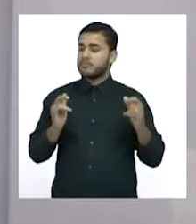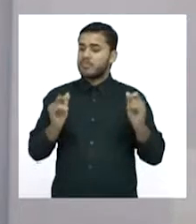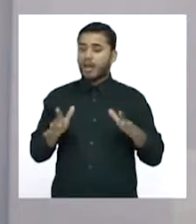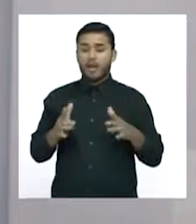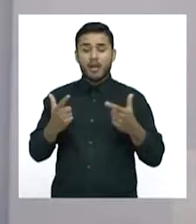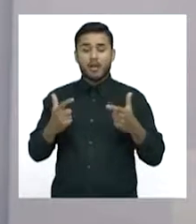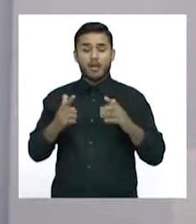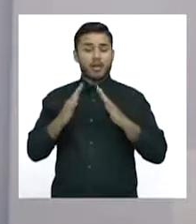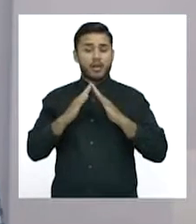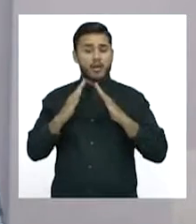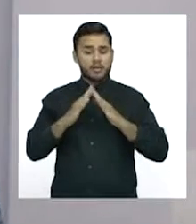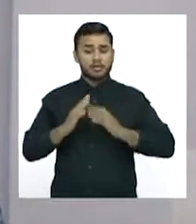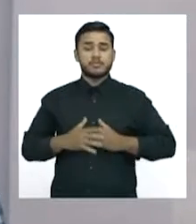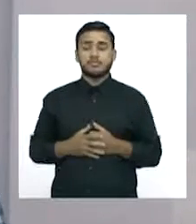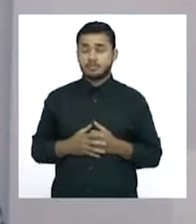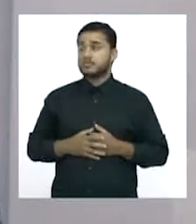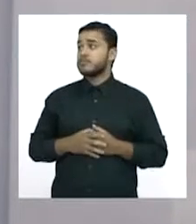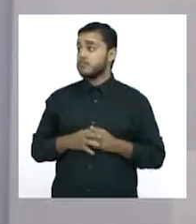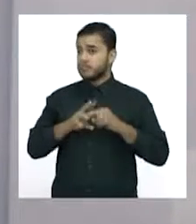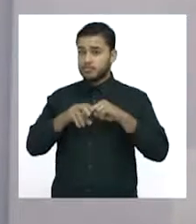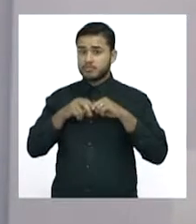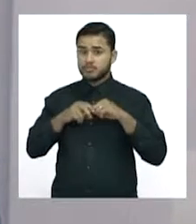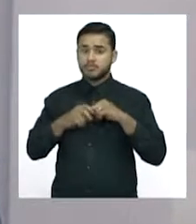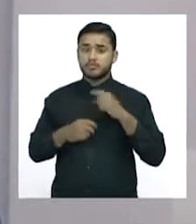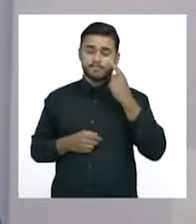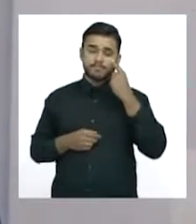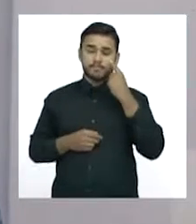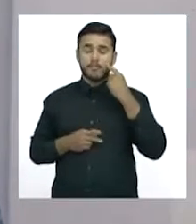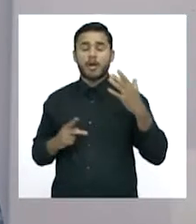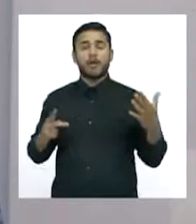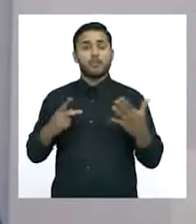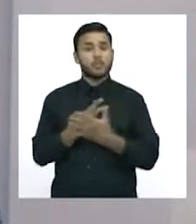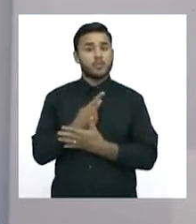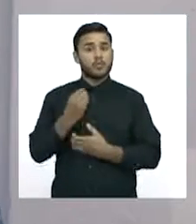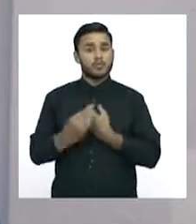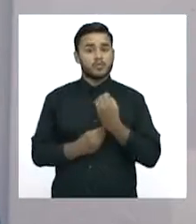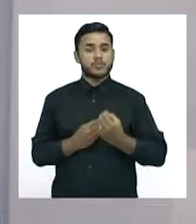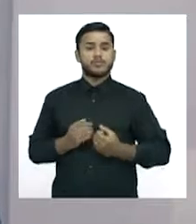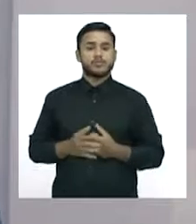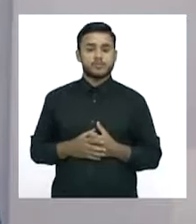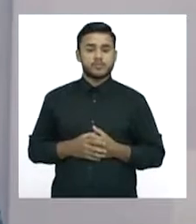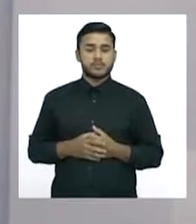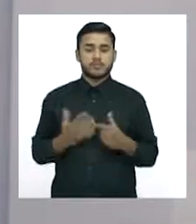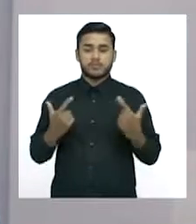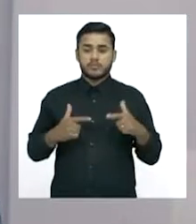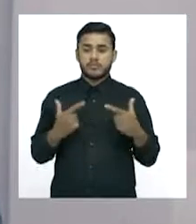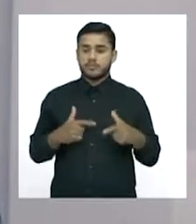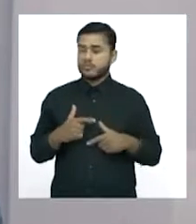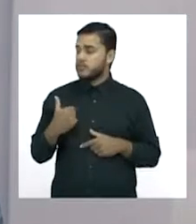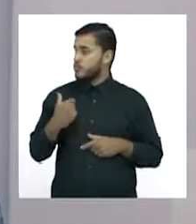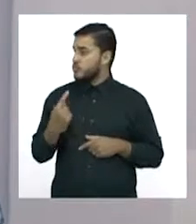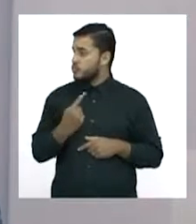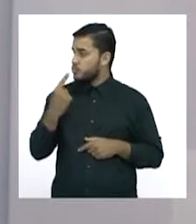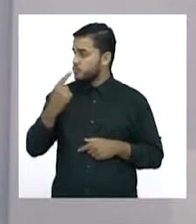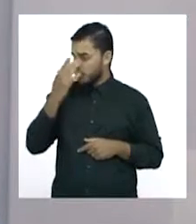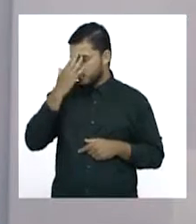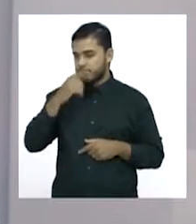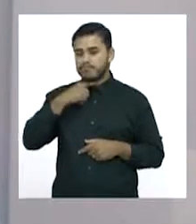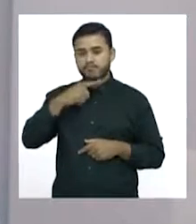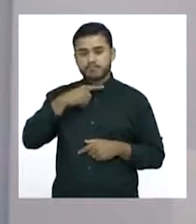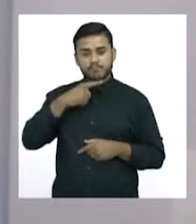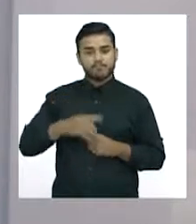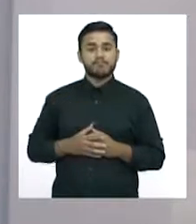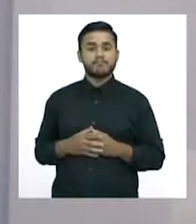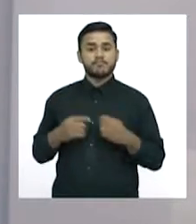a gente, honestamente, vai chegar a um ponto que a gente vai se confrontar, porque o poder público só não dá conta. A gente tem